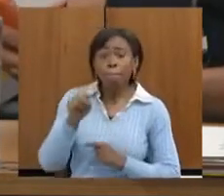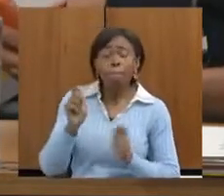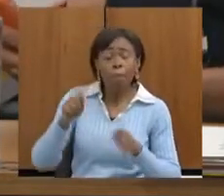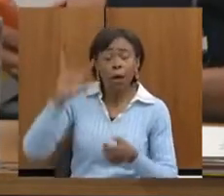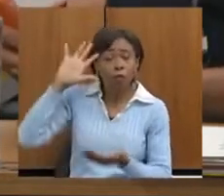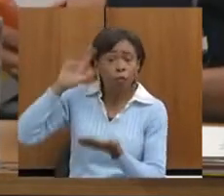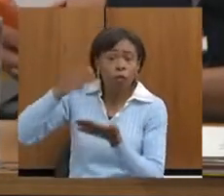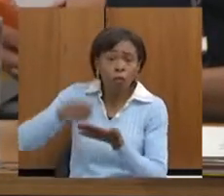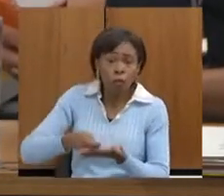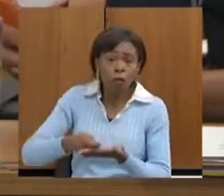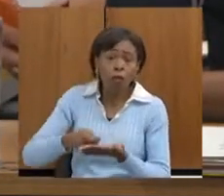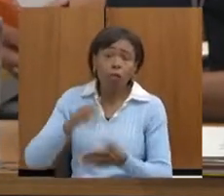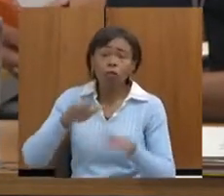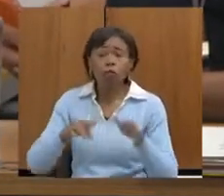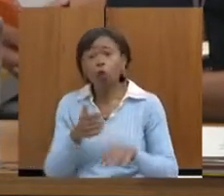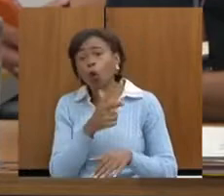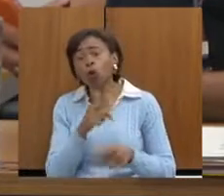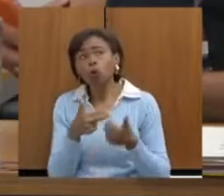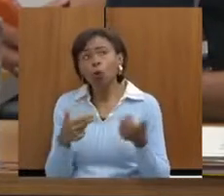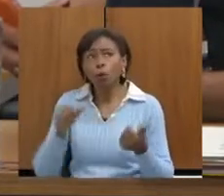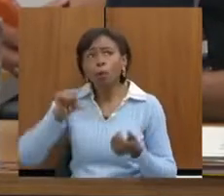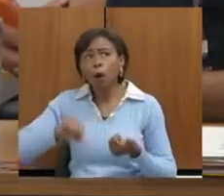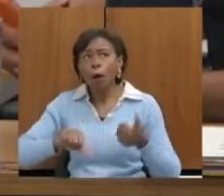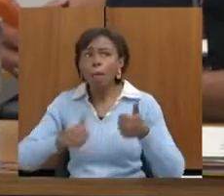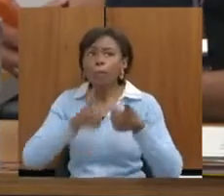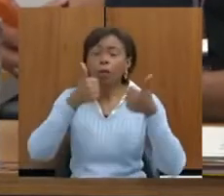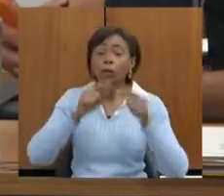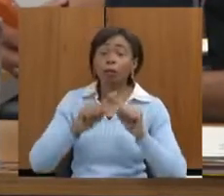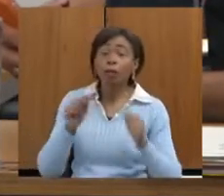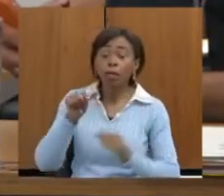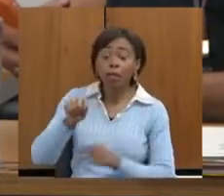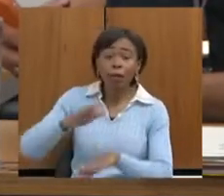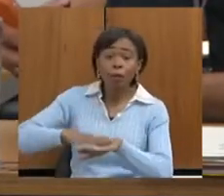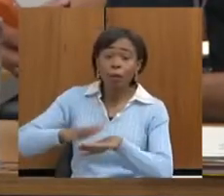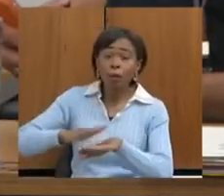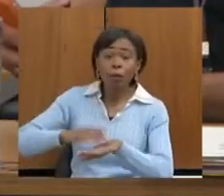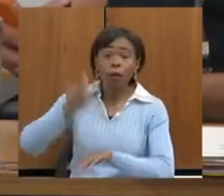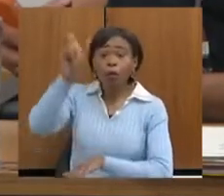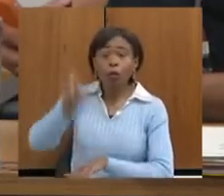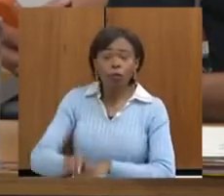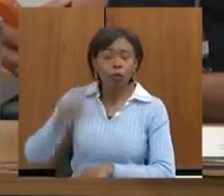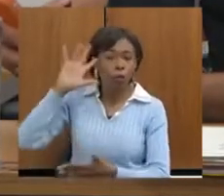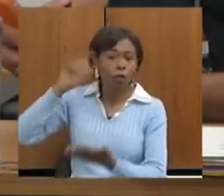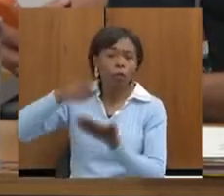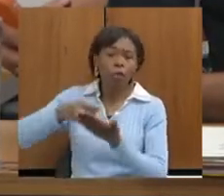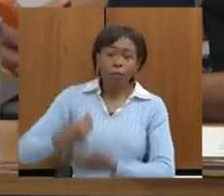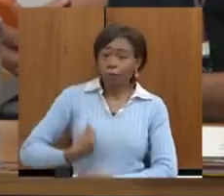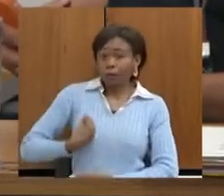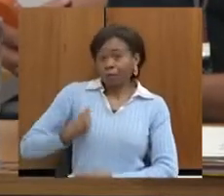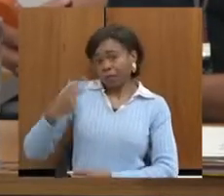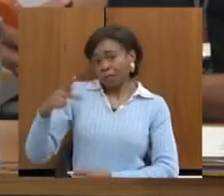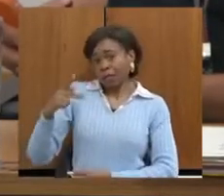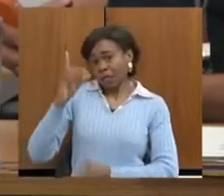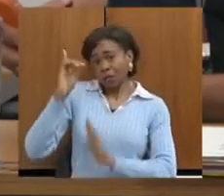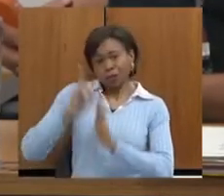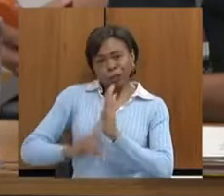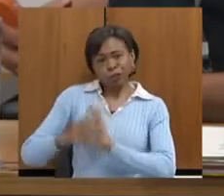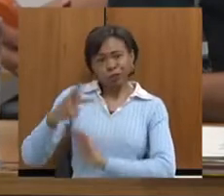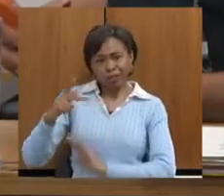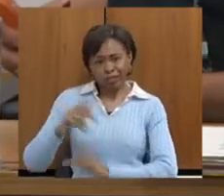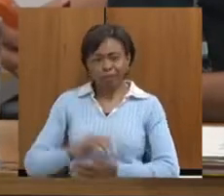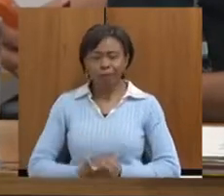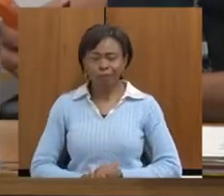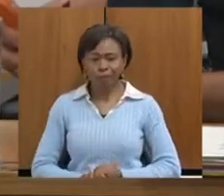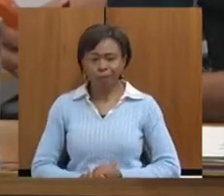conseguir algo melhor ou pior que outra vez mas a decisão dela porque a vida dela eu direito é dela é meu